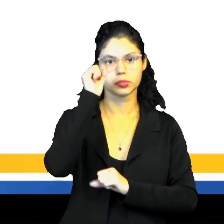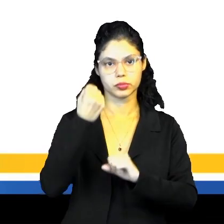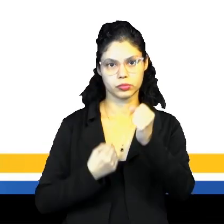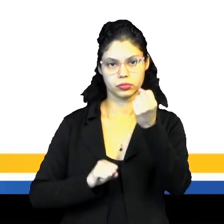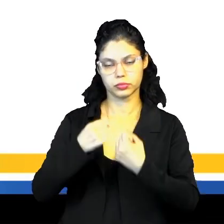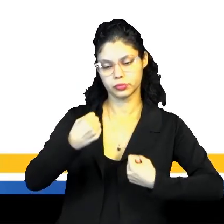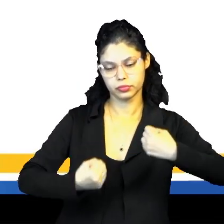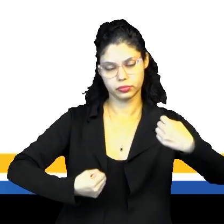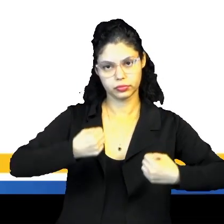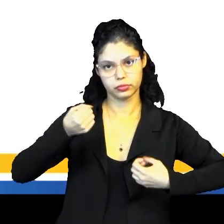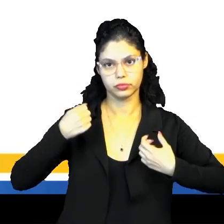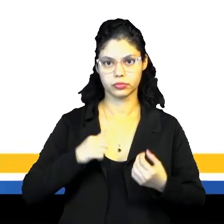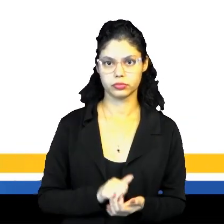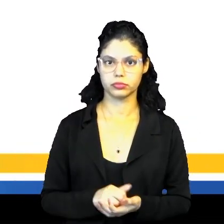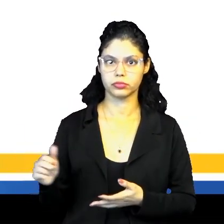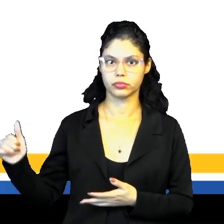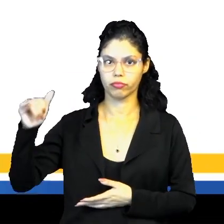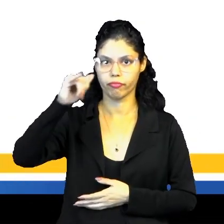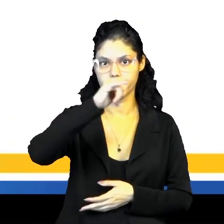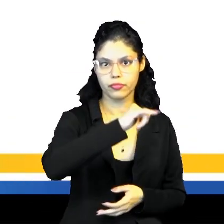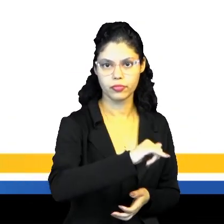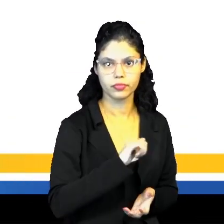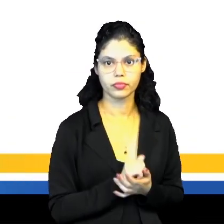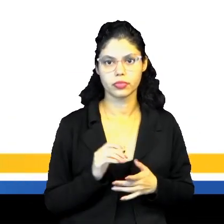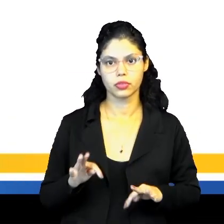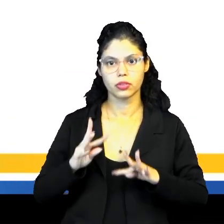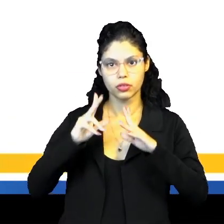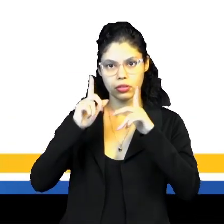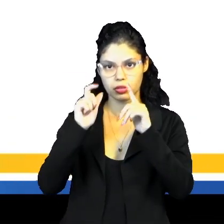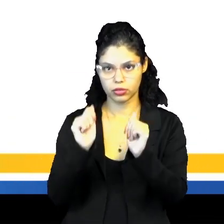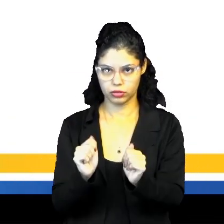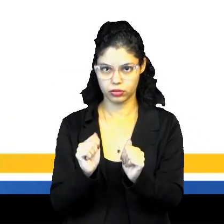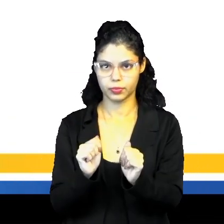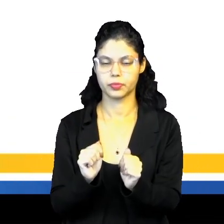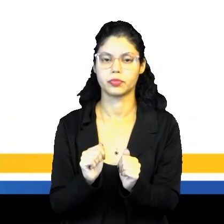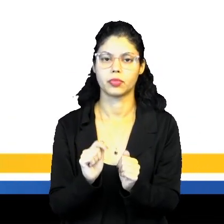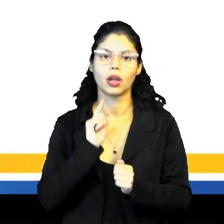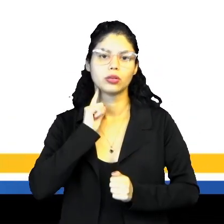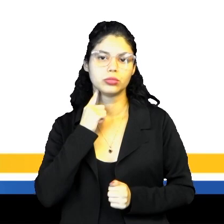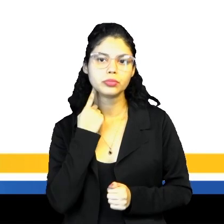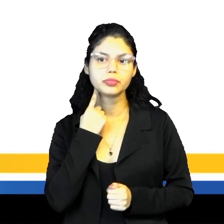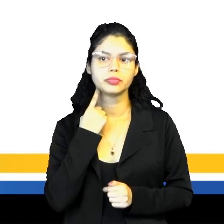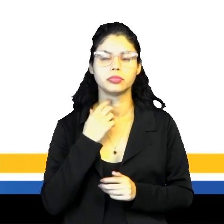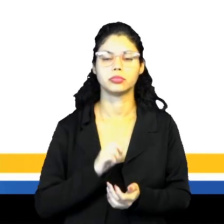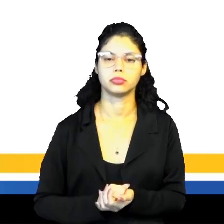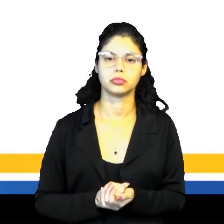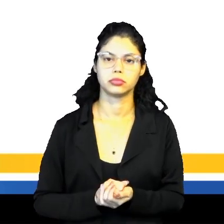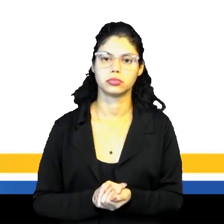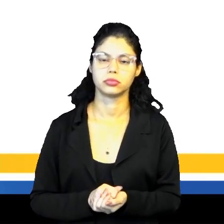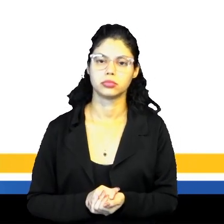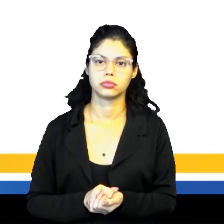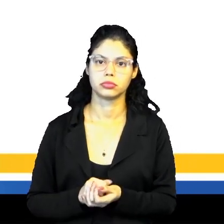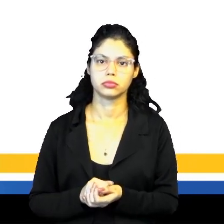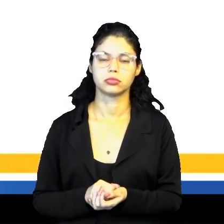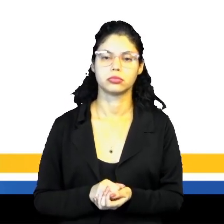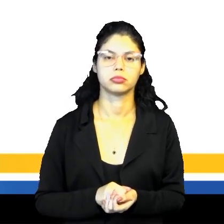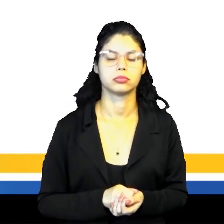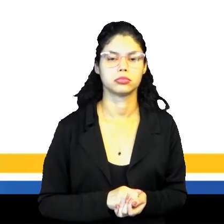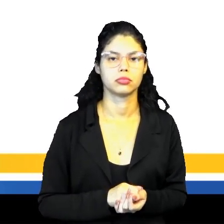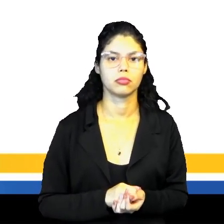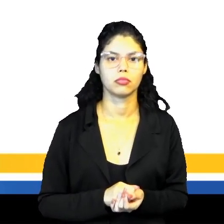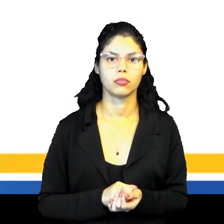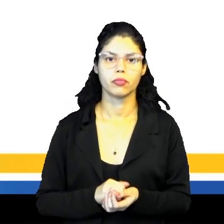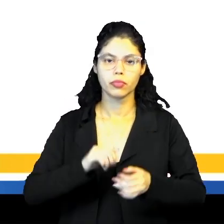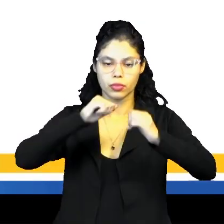indústrias, os carros, né? Os aerosóis, todos esses poluentes que são, né, enviados aí para